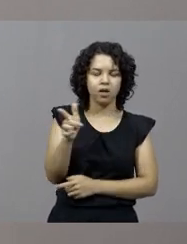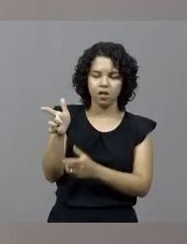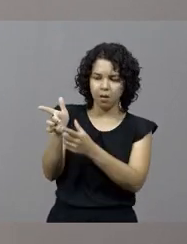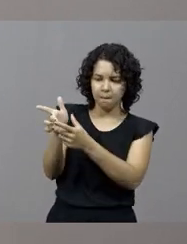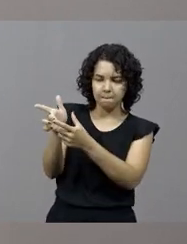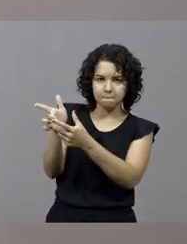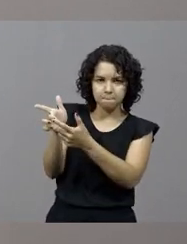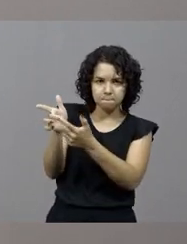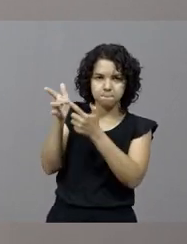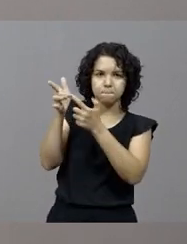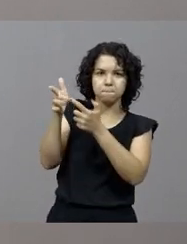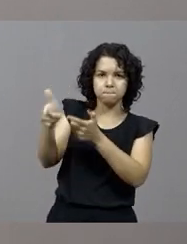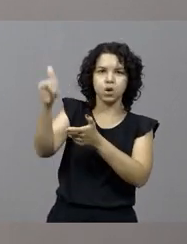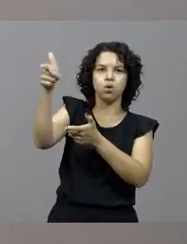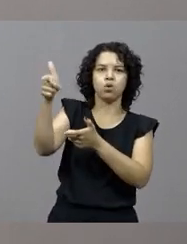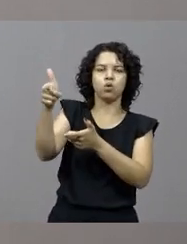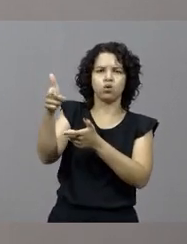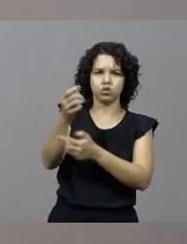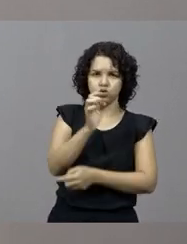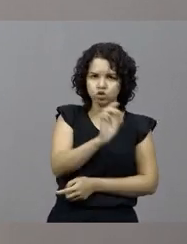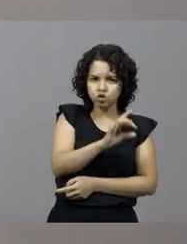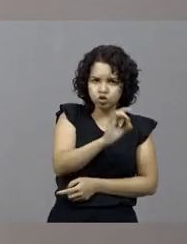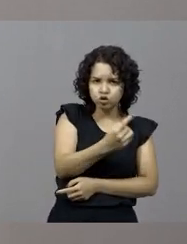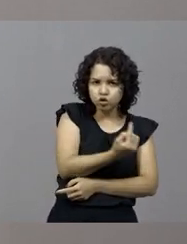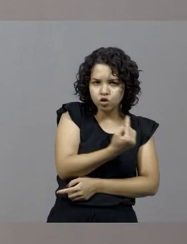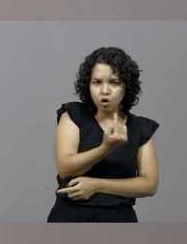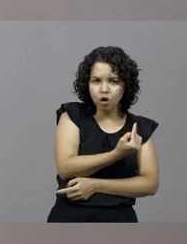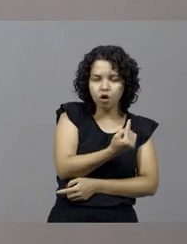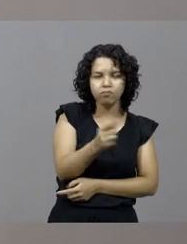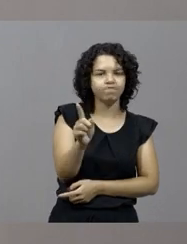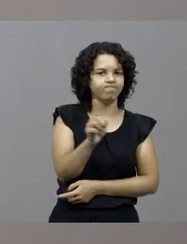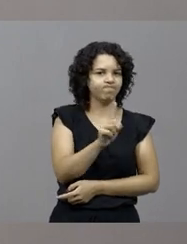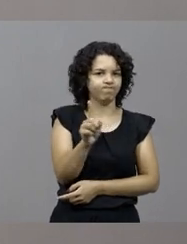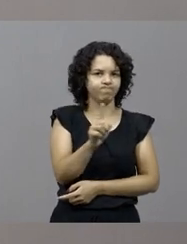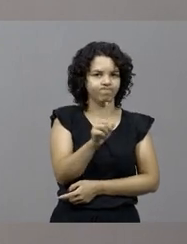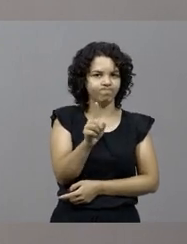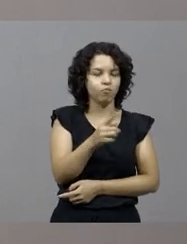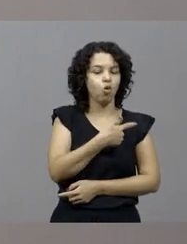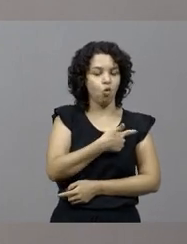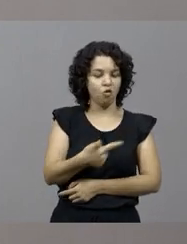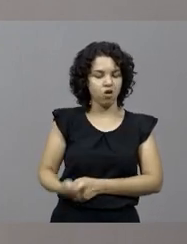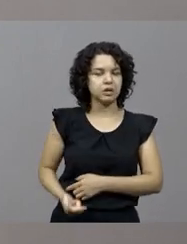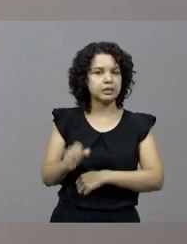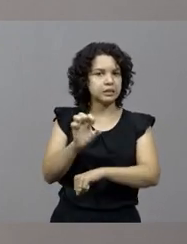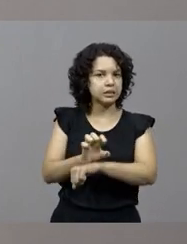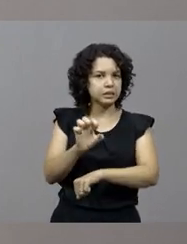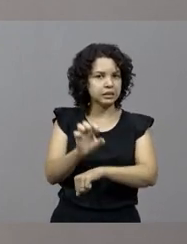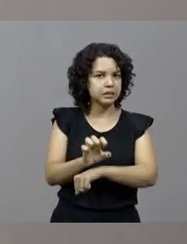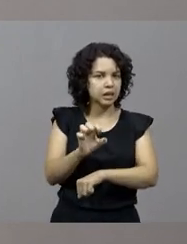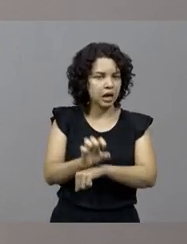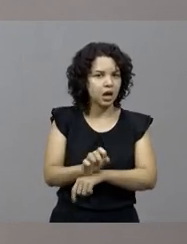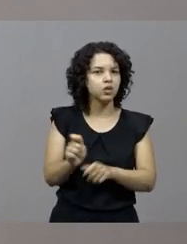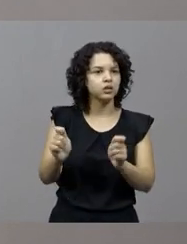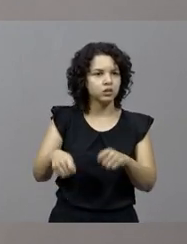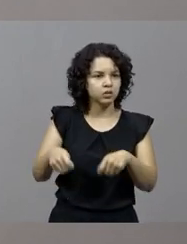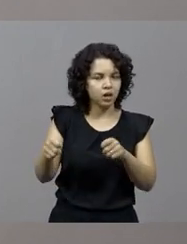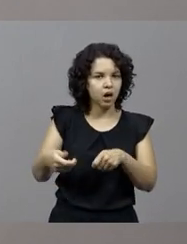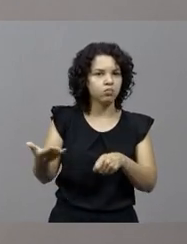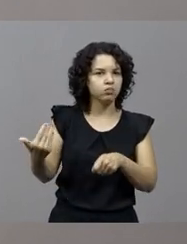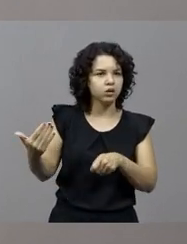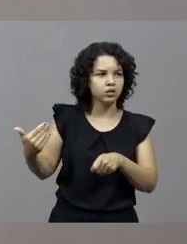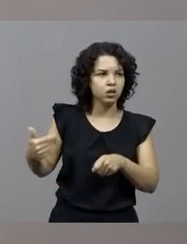sozinho. O Estado teve todas as oportunidades, todas as oportunidades que